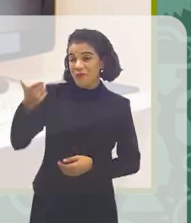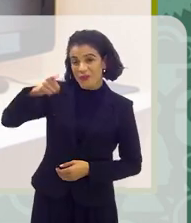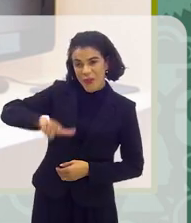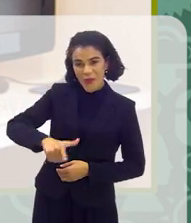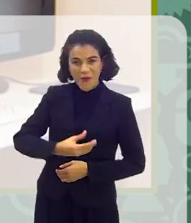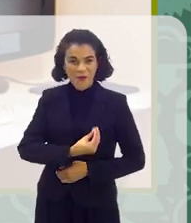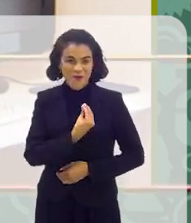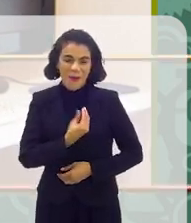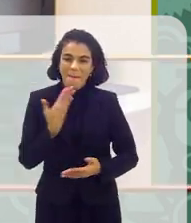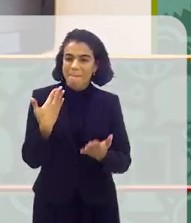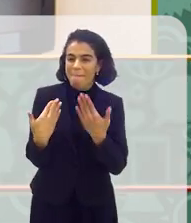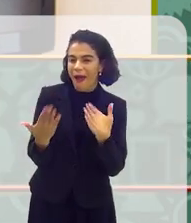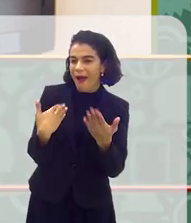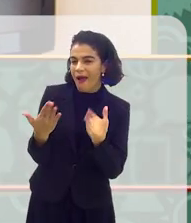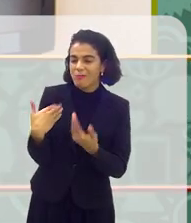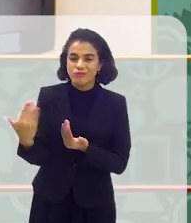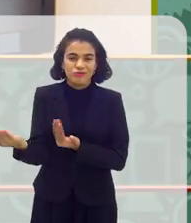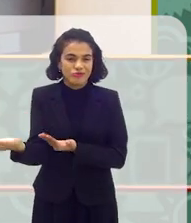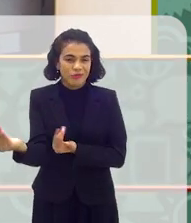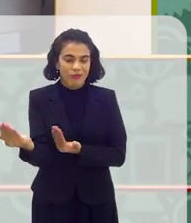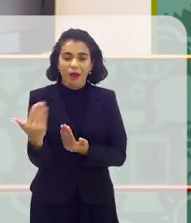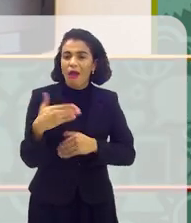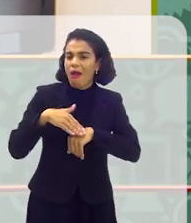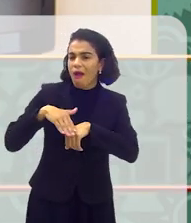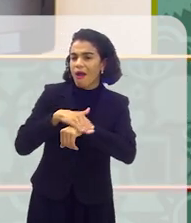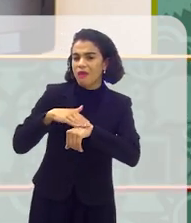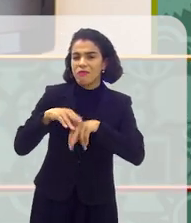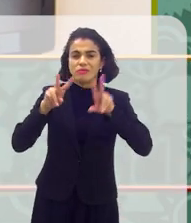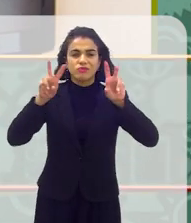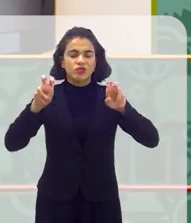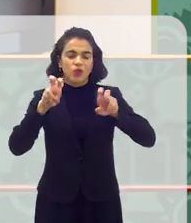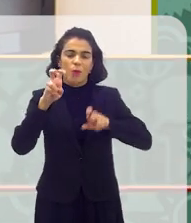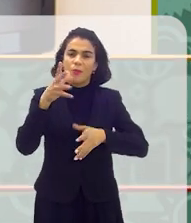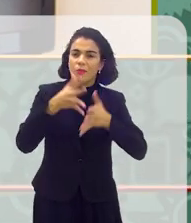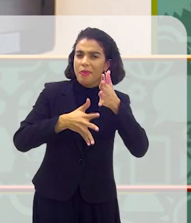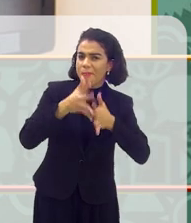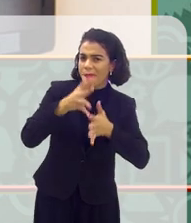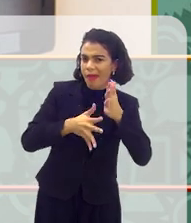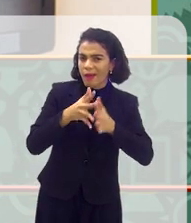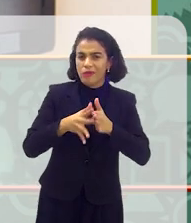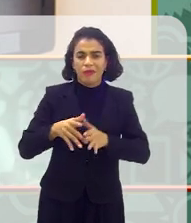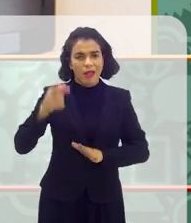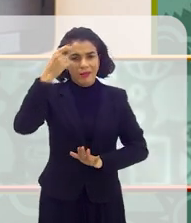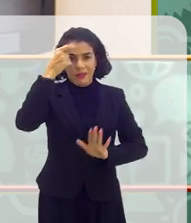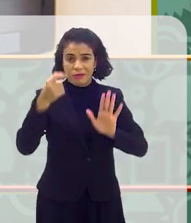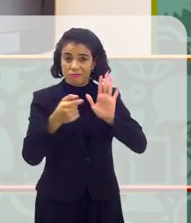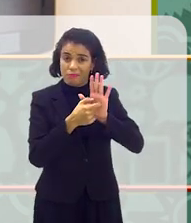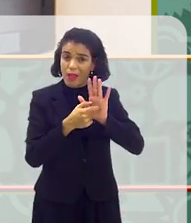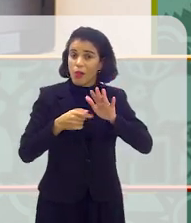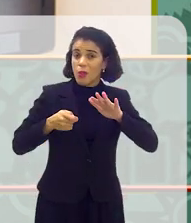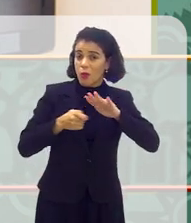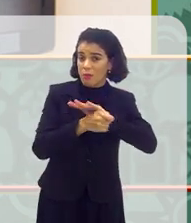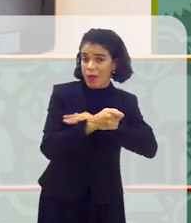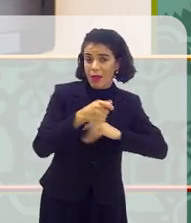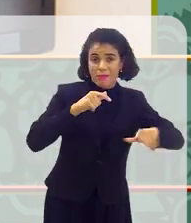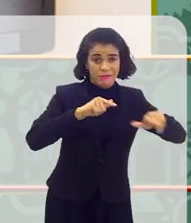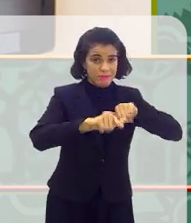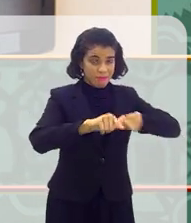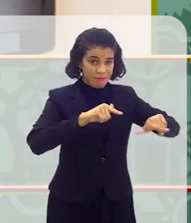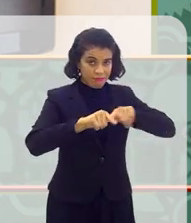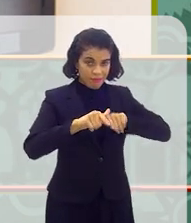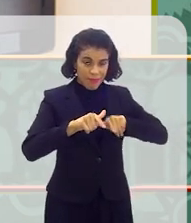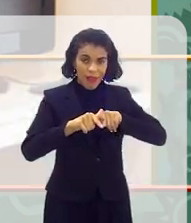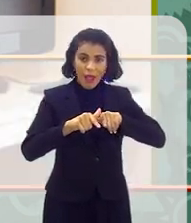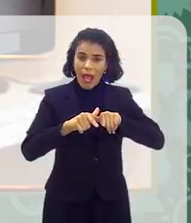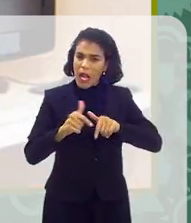Voltamos com o Papo de Juventude e hoje nossa conversa é sobre o impacto da inteligência artificial no mercado de trabalho. Ela